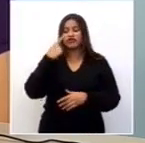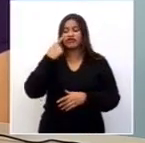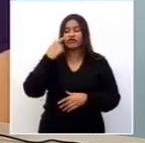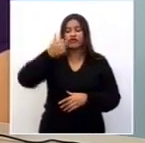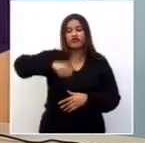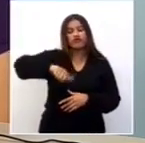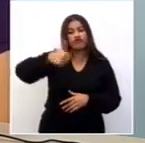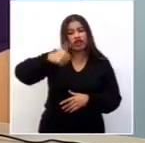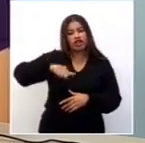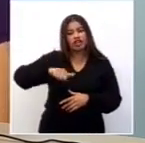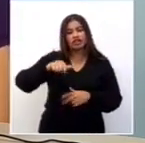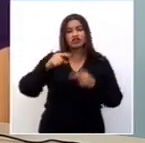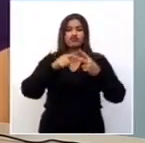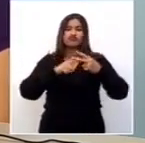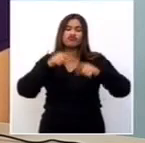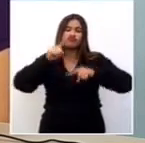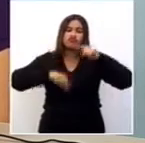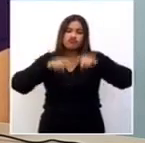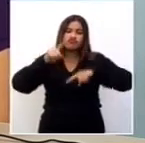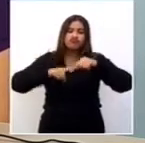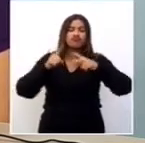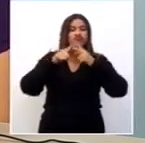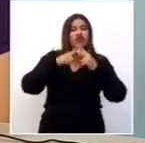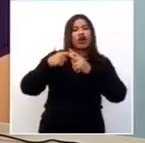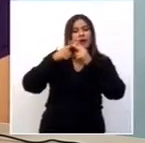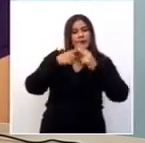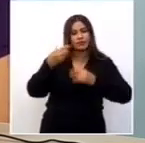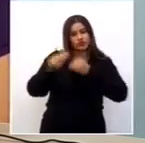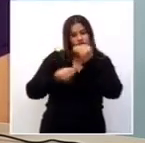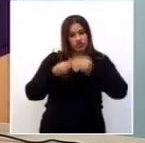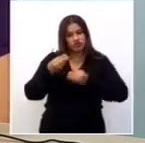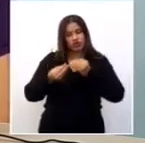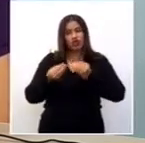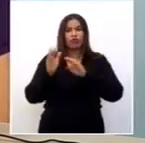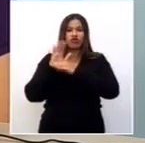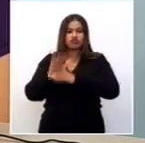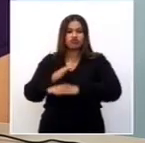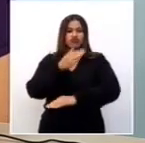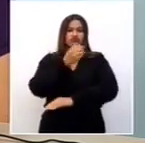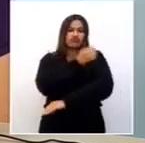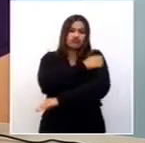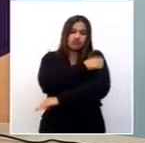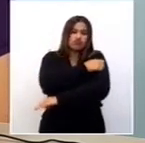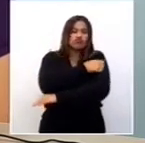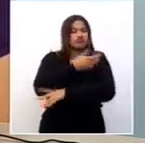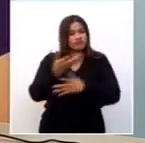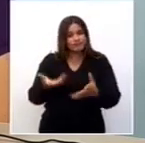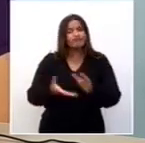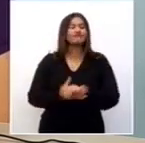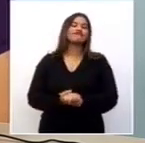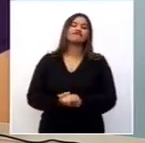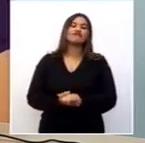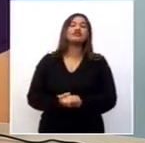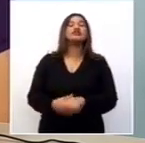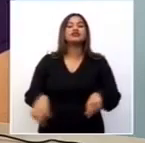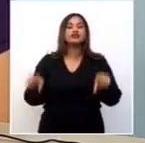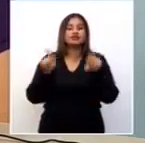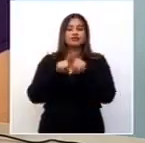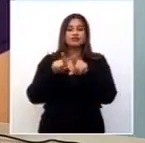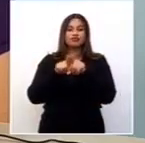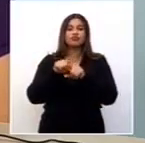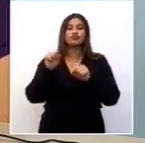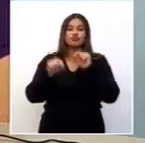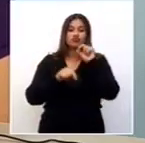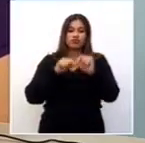para o desenvolvimento de habilidades e competências dos seus estudantes. É interessante ressaltar também que